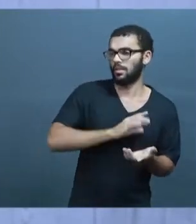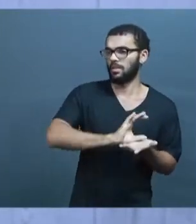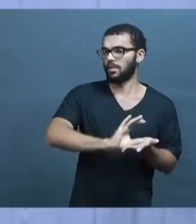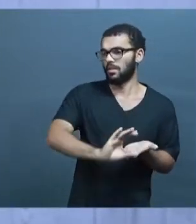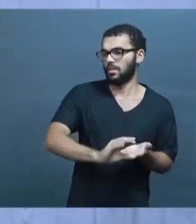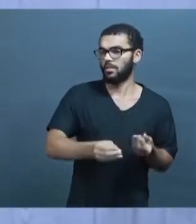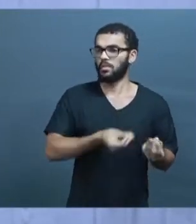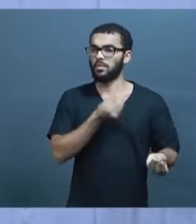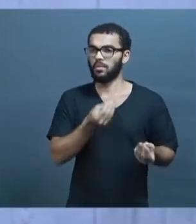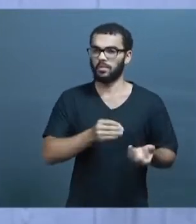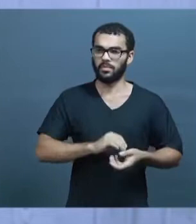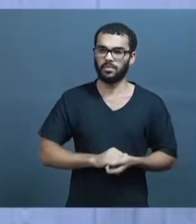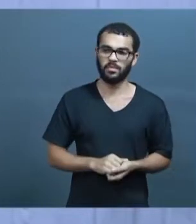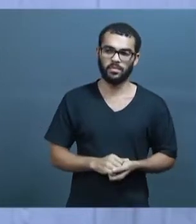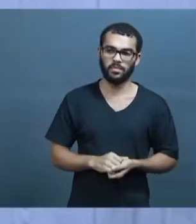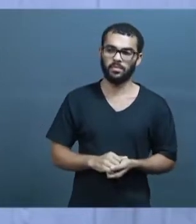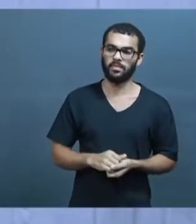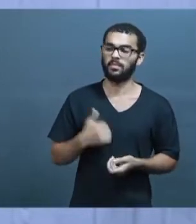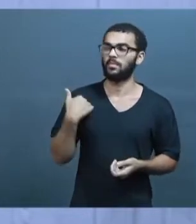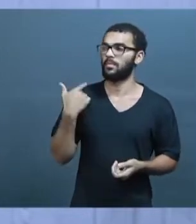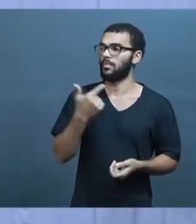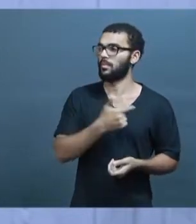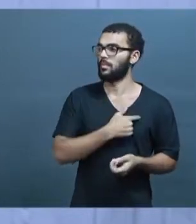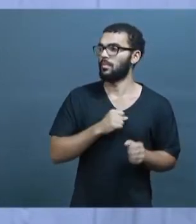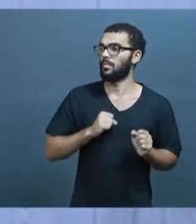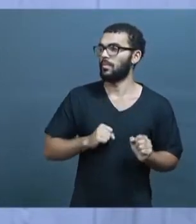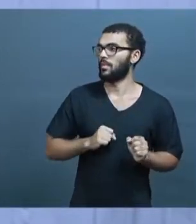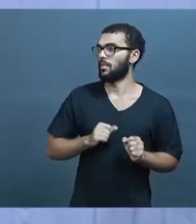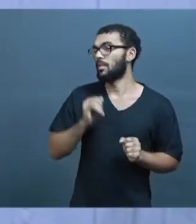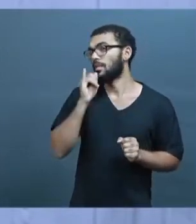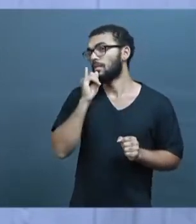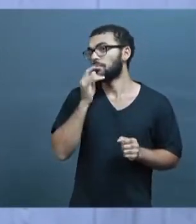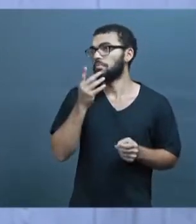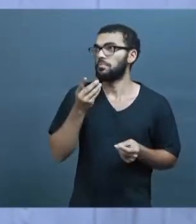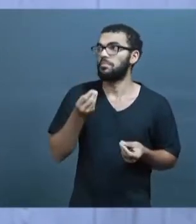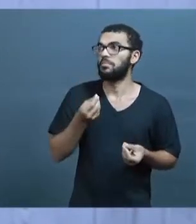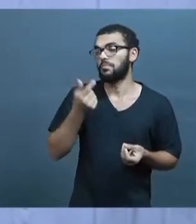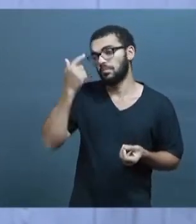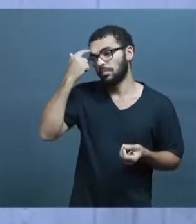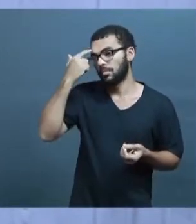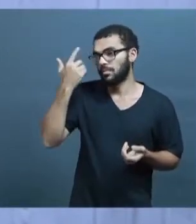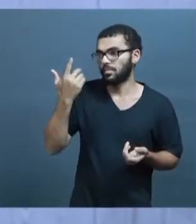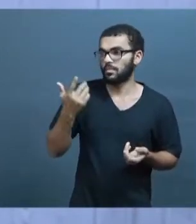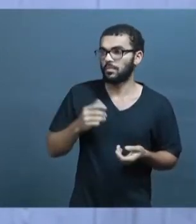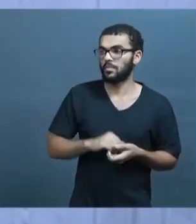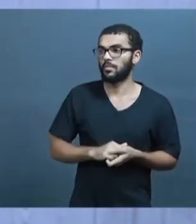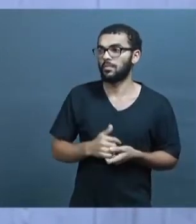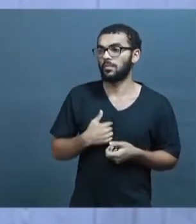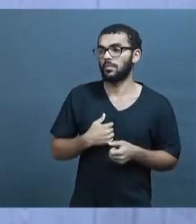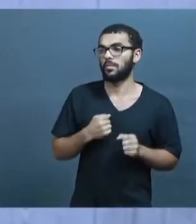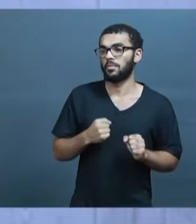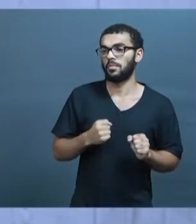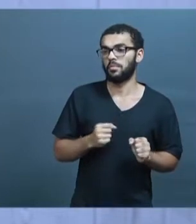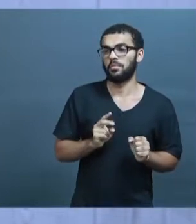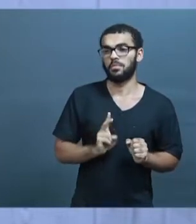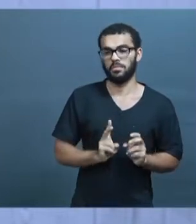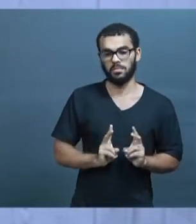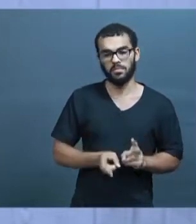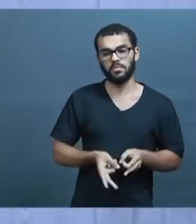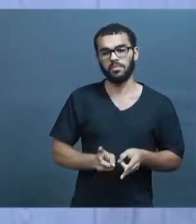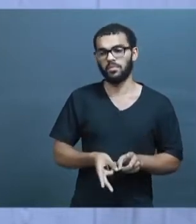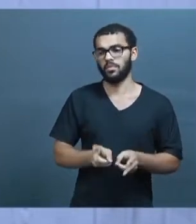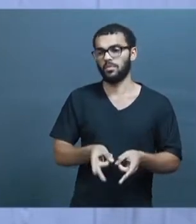investiremos. A gente pode chegar e adotar um raciocínio simplório, bastante simplório. Olha, eu posso manter dessa maneira sabendo